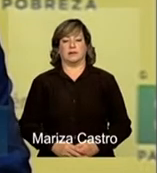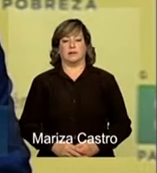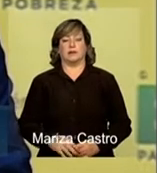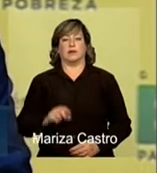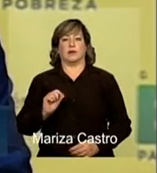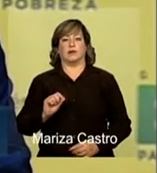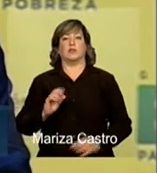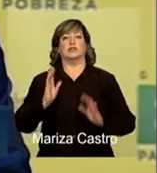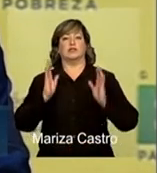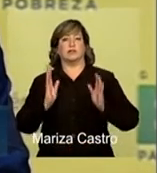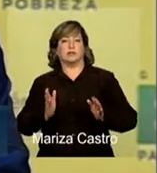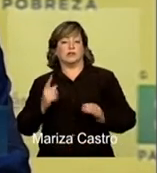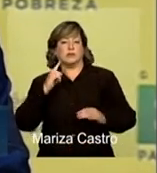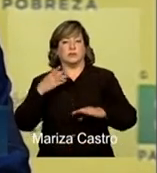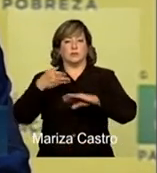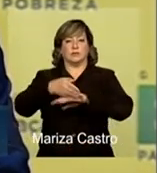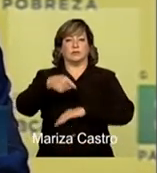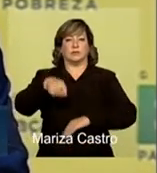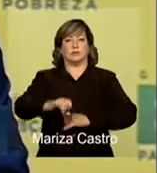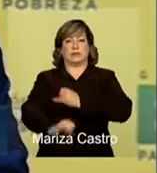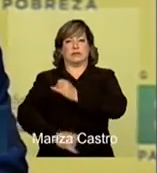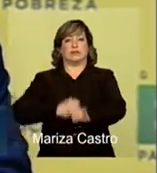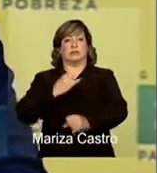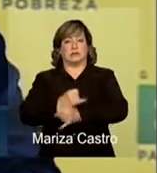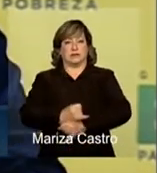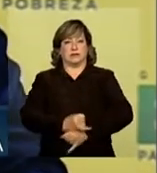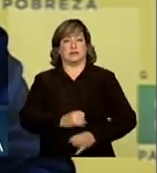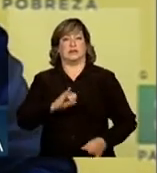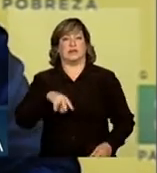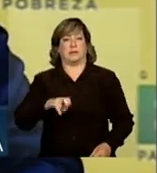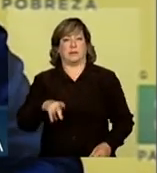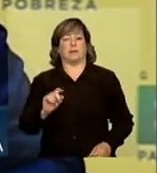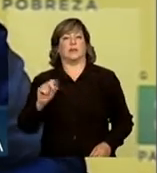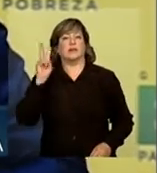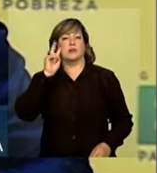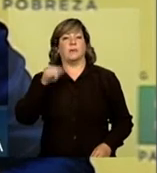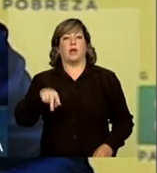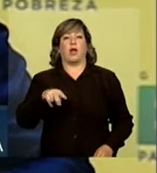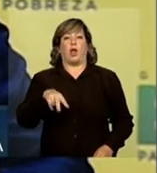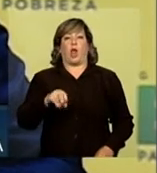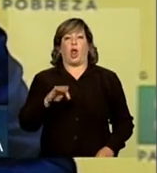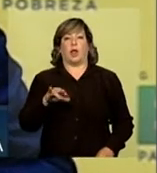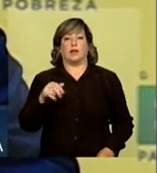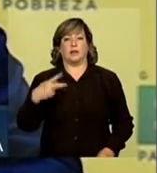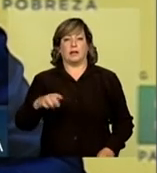portal do INEP para as notas do ENEM